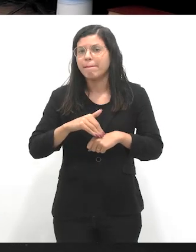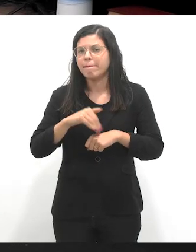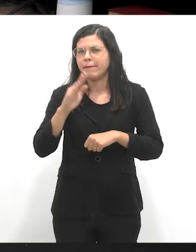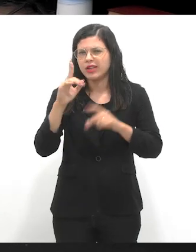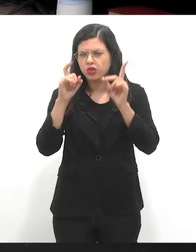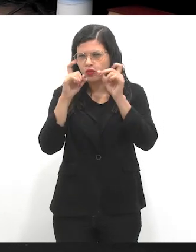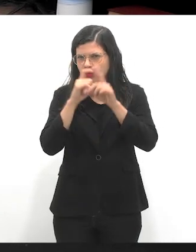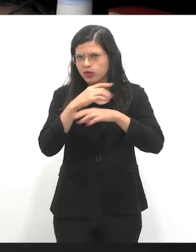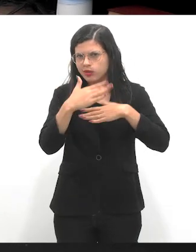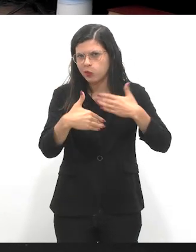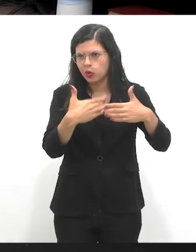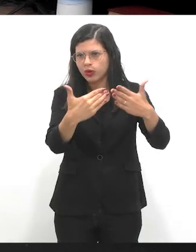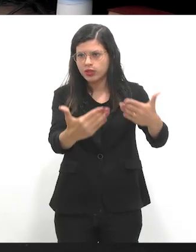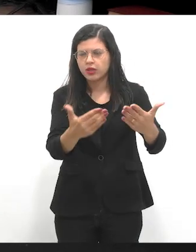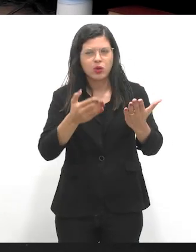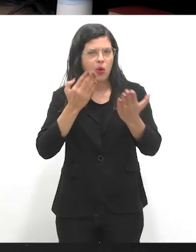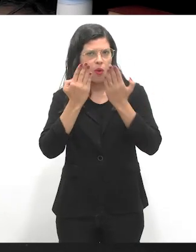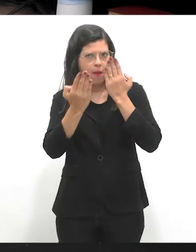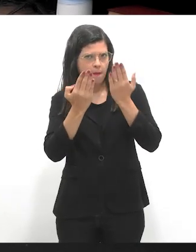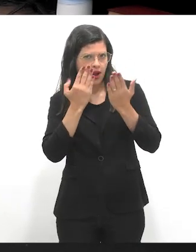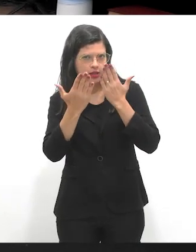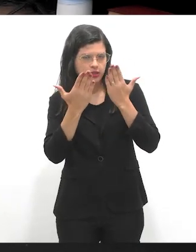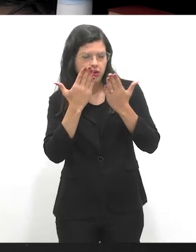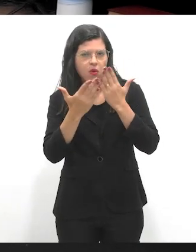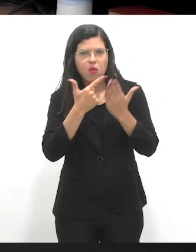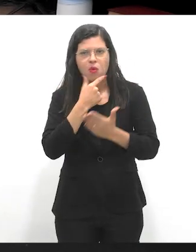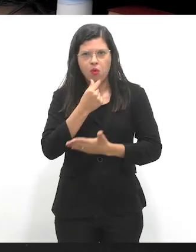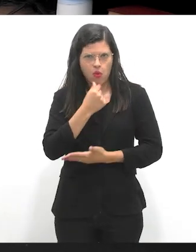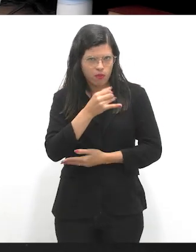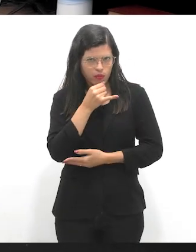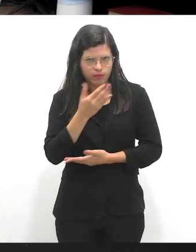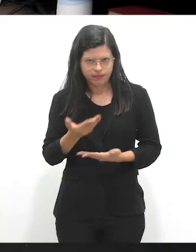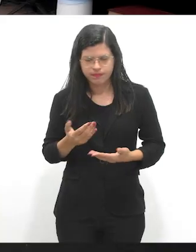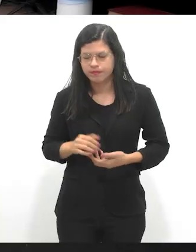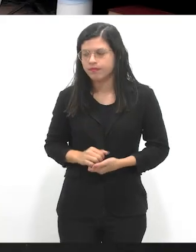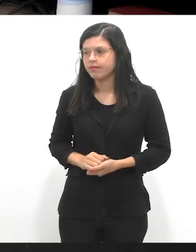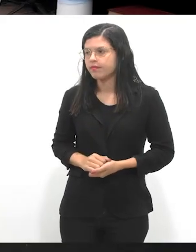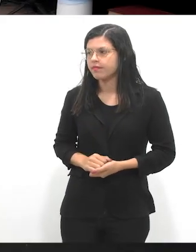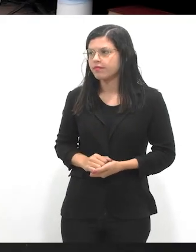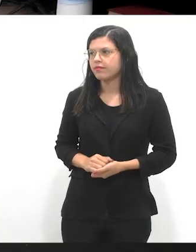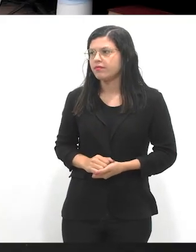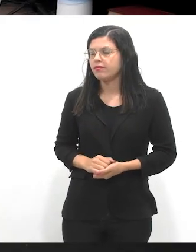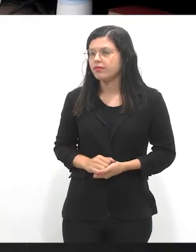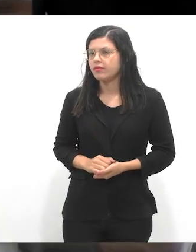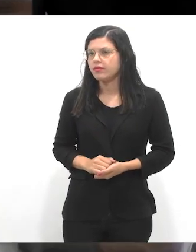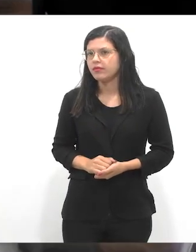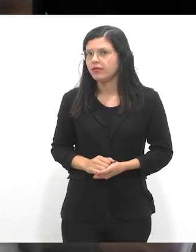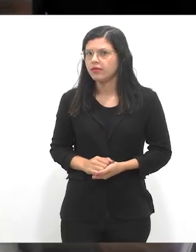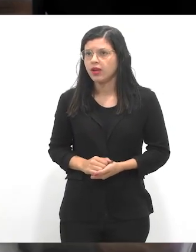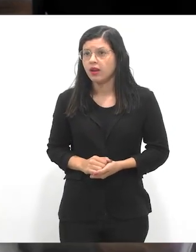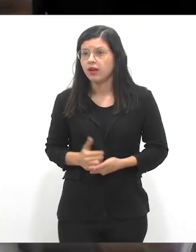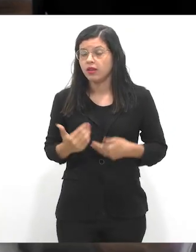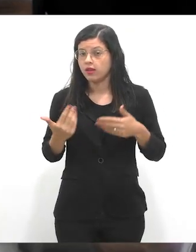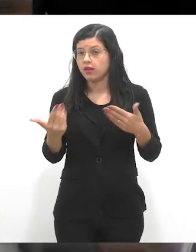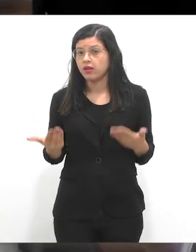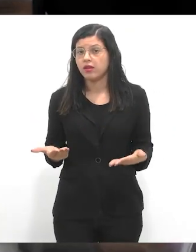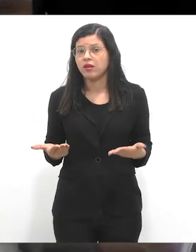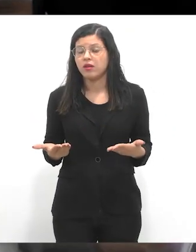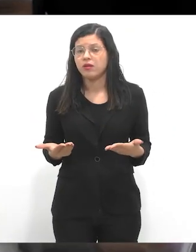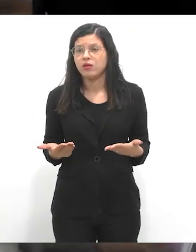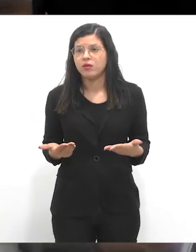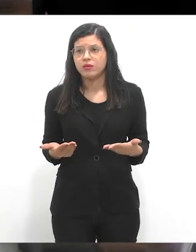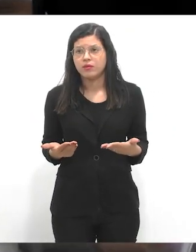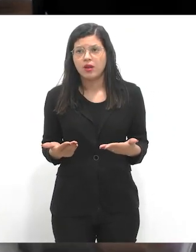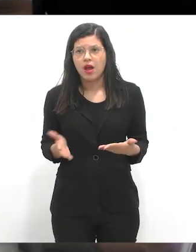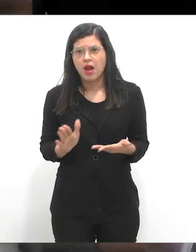mais dificultoso esse processo para ela em comparação ao homem migrante, por exemplo? Olha, eu acho que entra